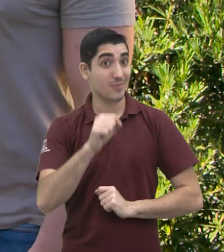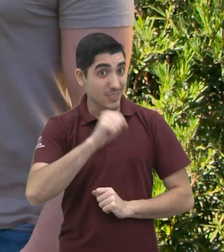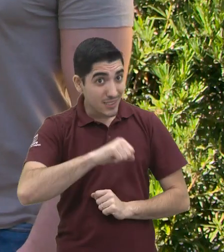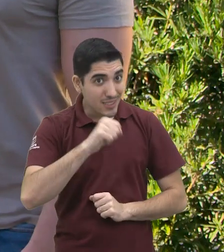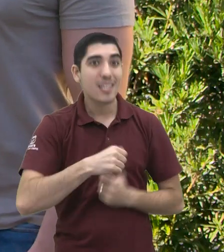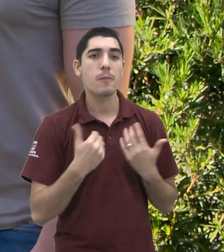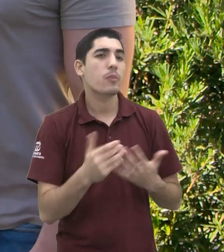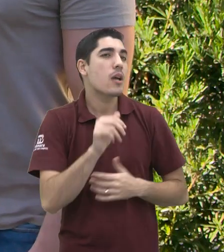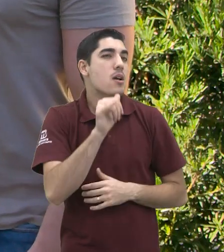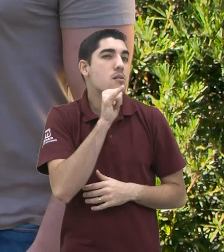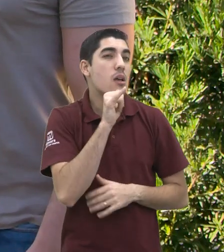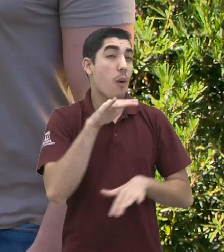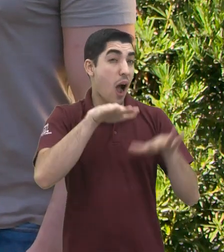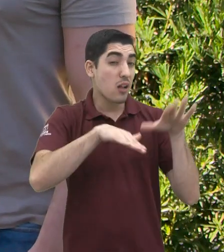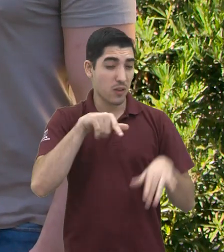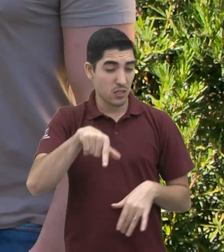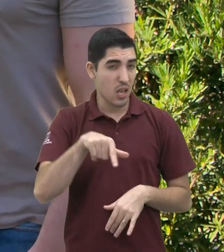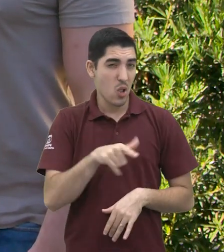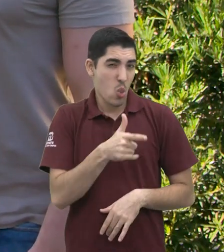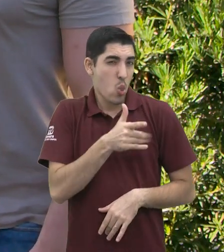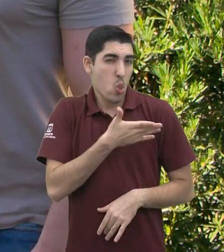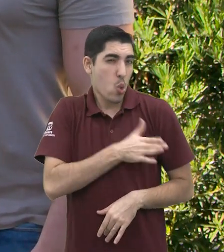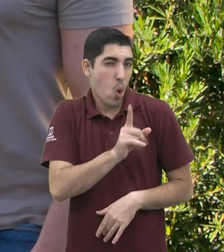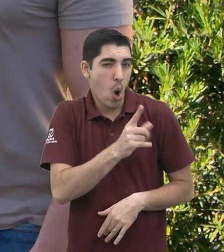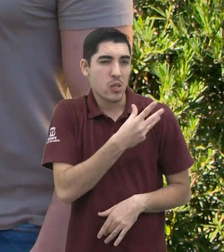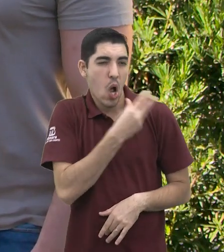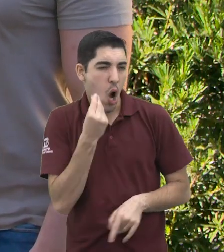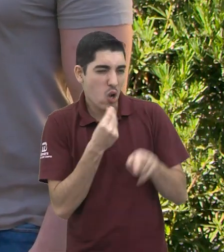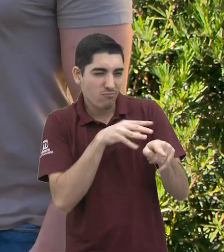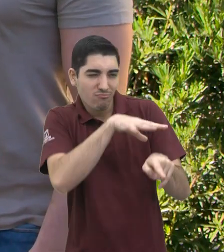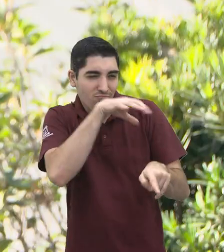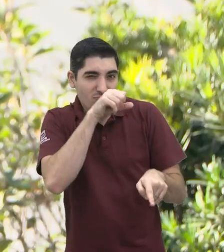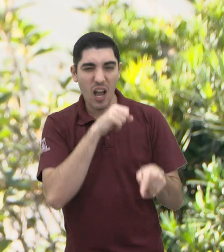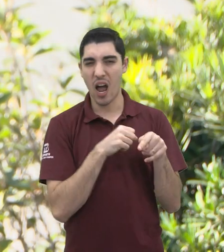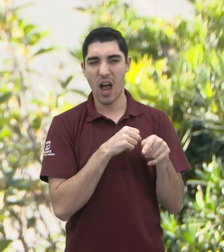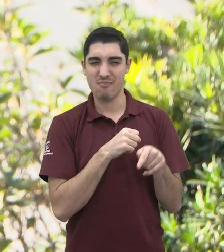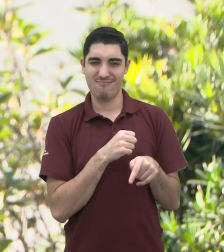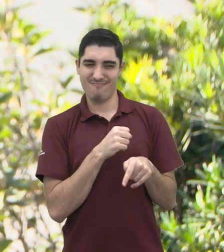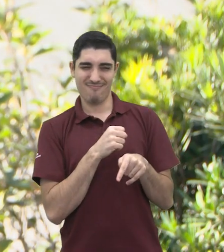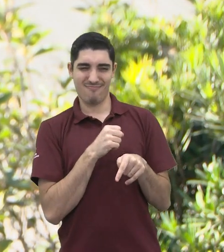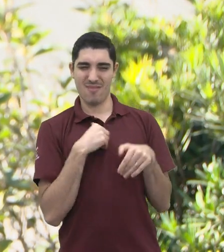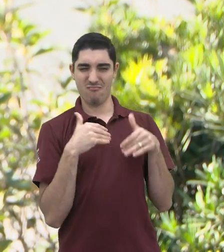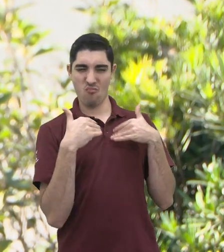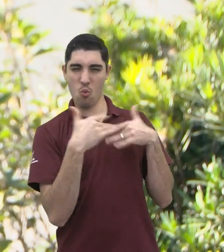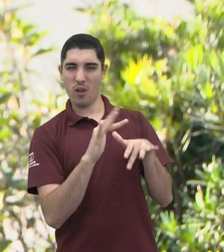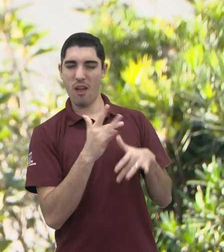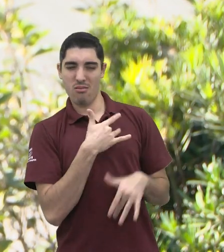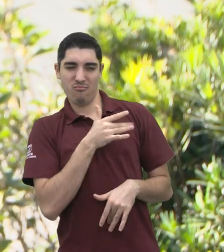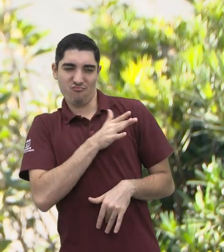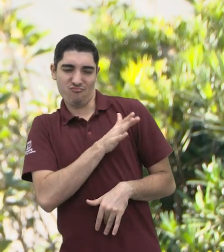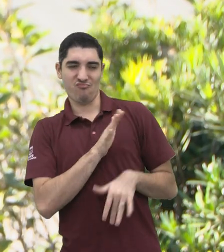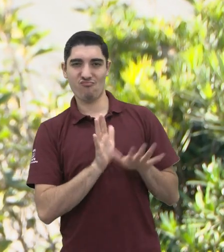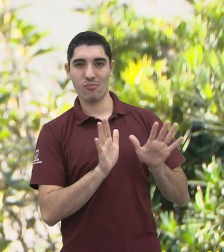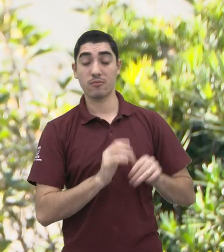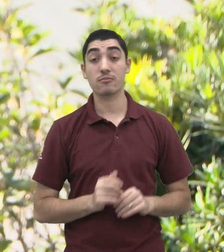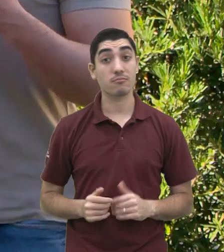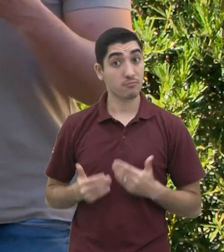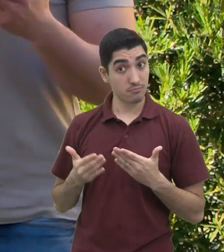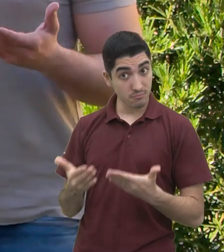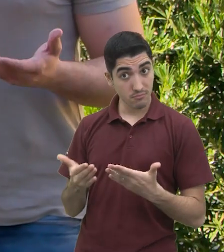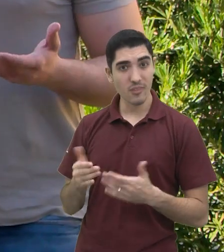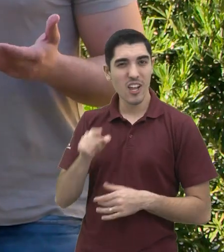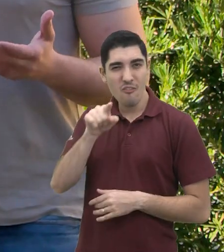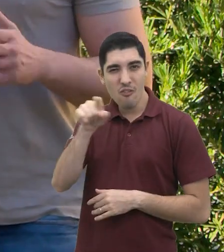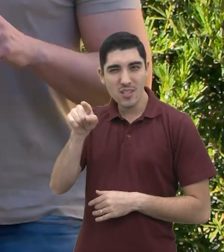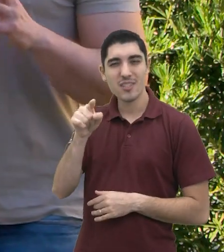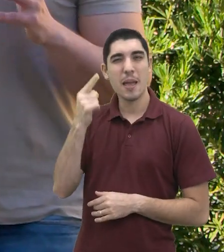se acaba saindo um pouco do que eles estão acostumados, pode acabar que eles ficam um pouco mais ressabiados, esse tipo de coisa.